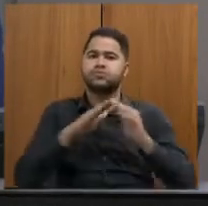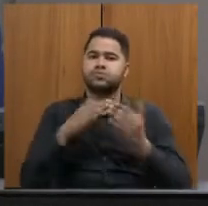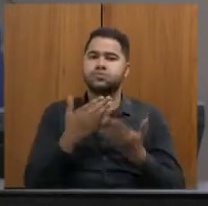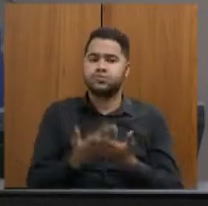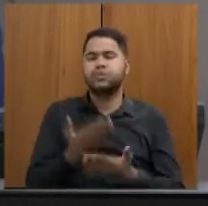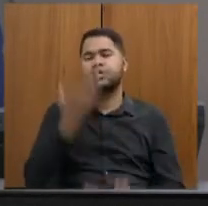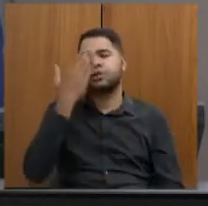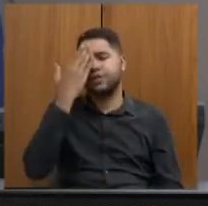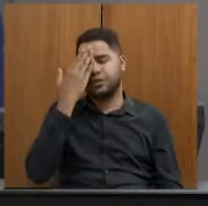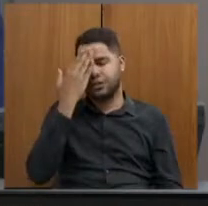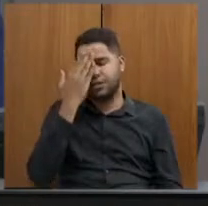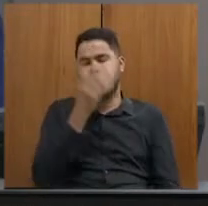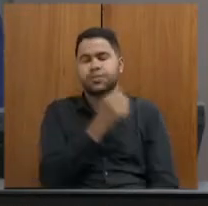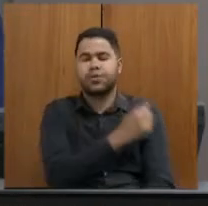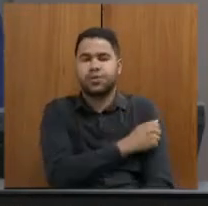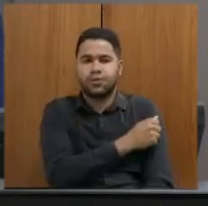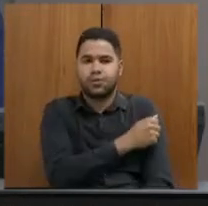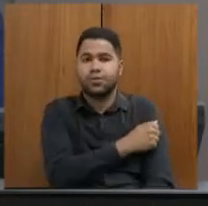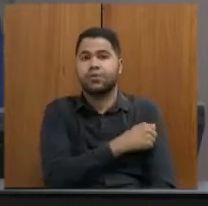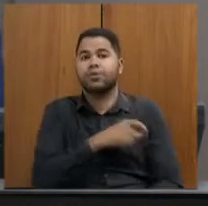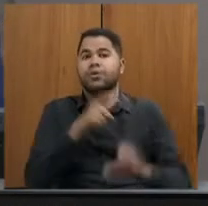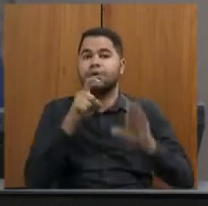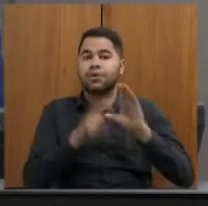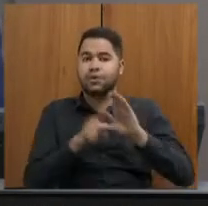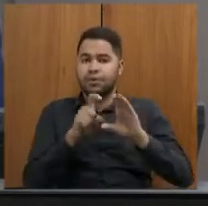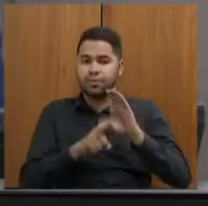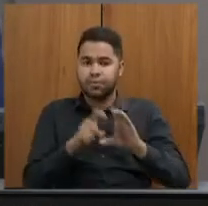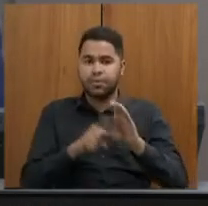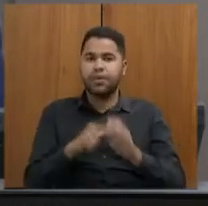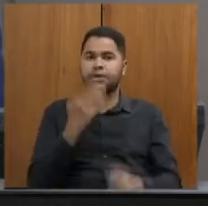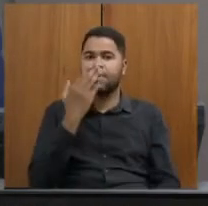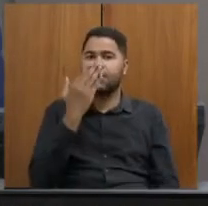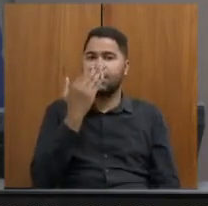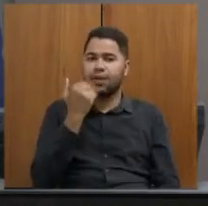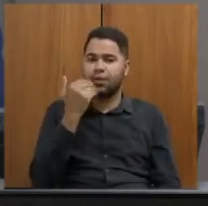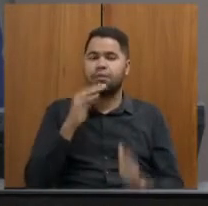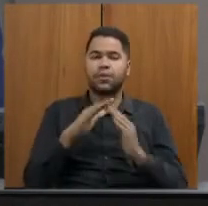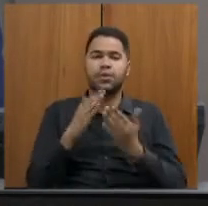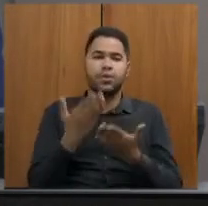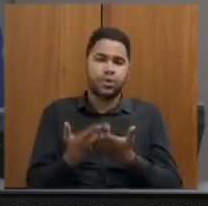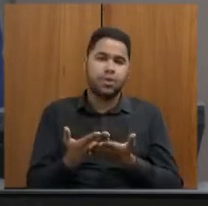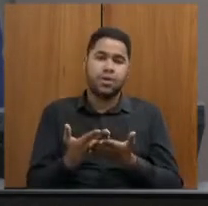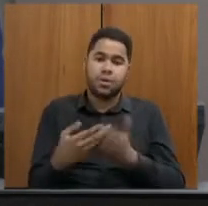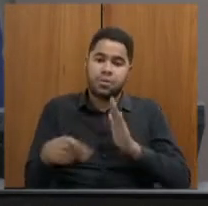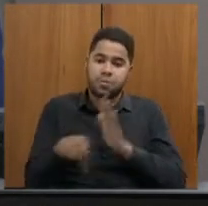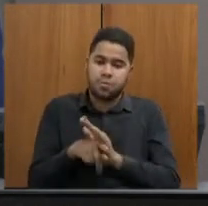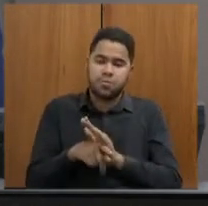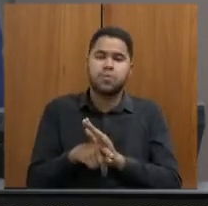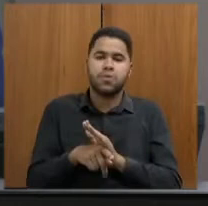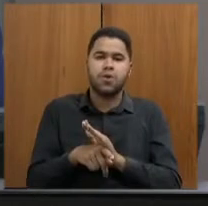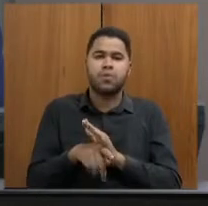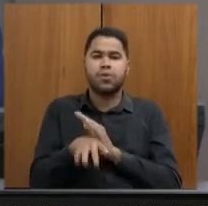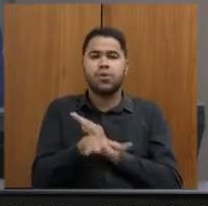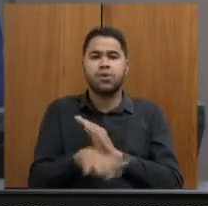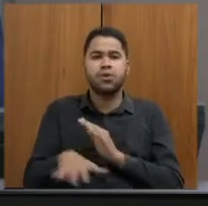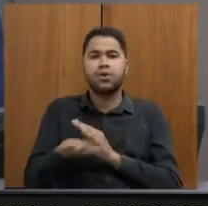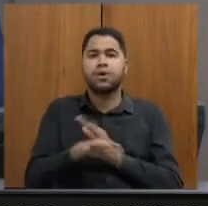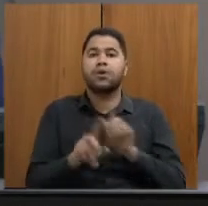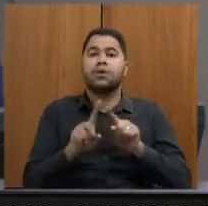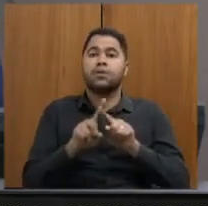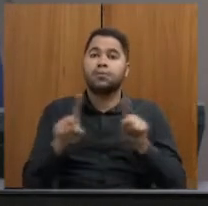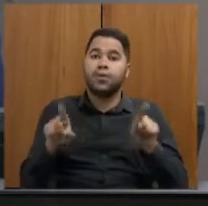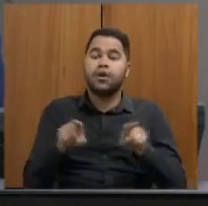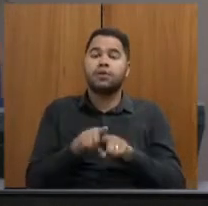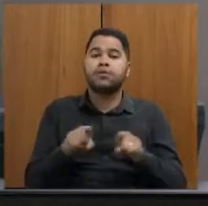lá que a gente sabe que muitos alunos dependem dessa alimentação escolar não é isso aí faz parte do cardápio deles eles vão para escola estudar mas